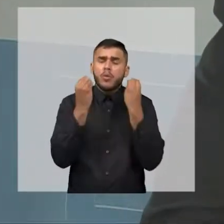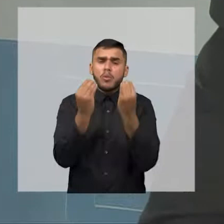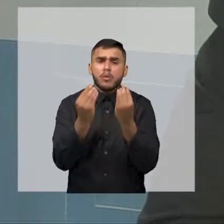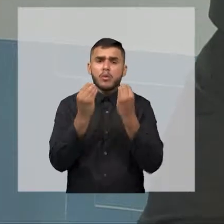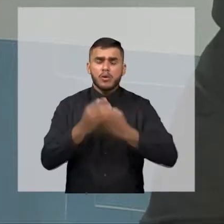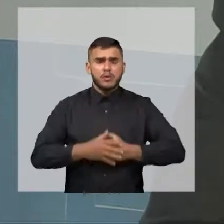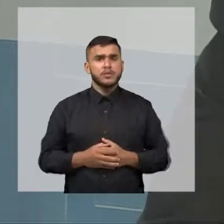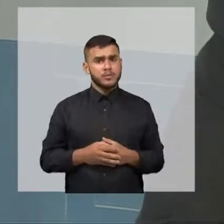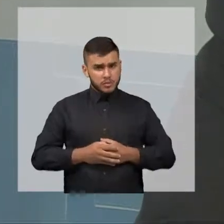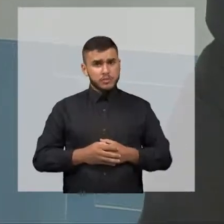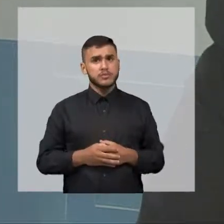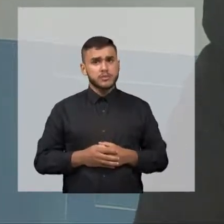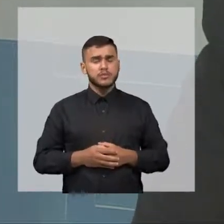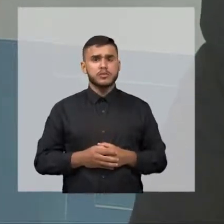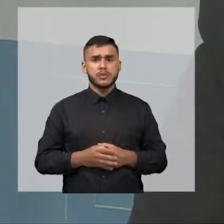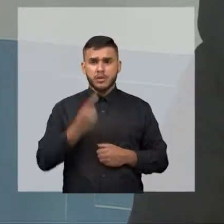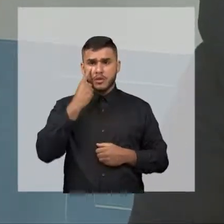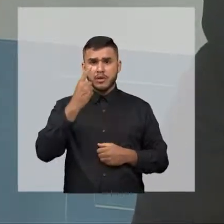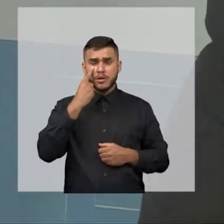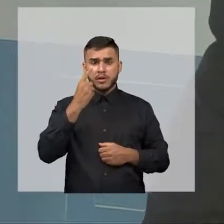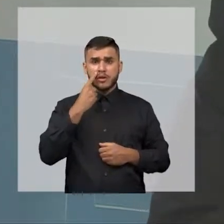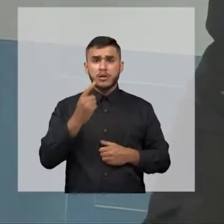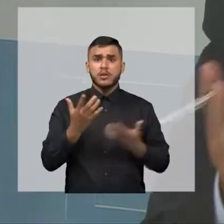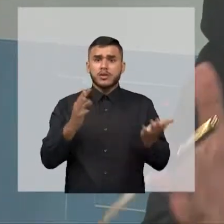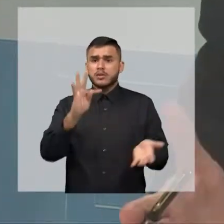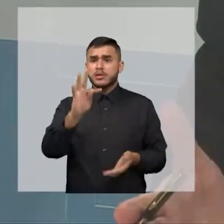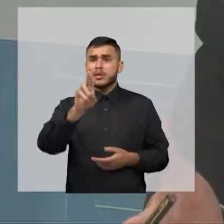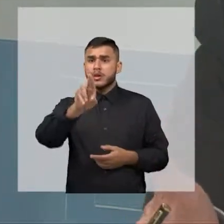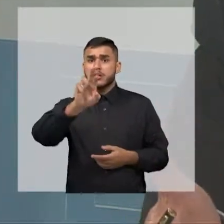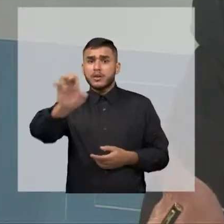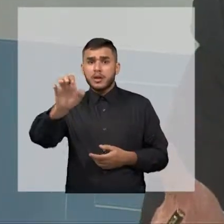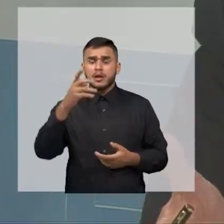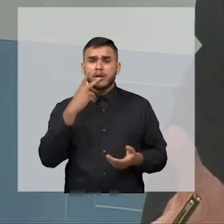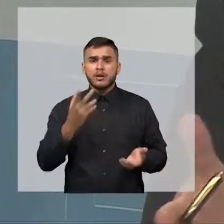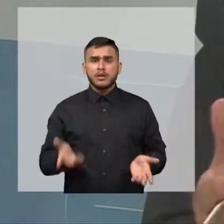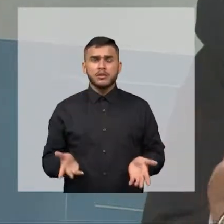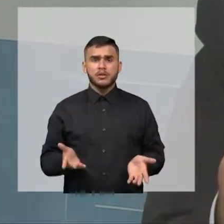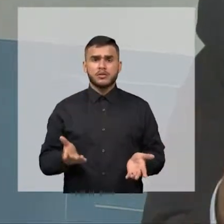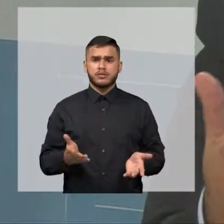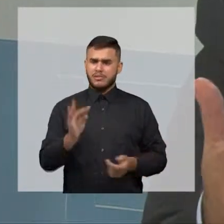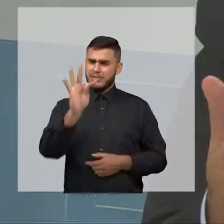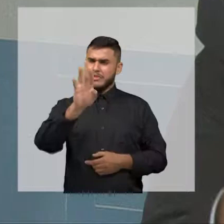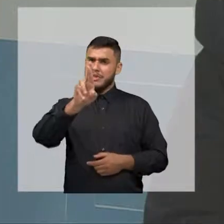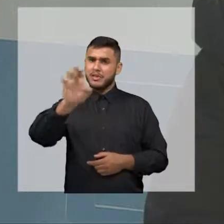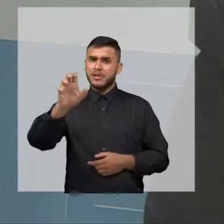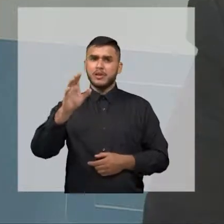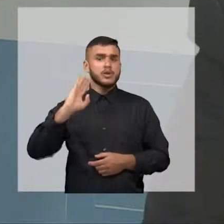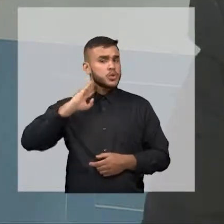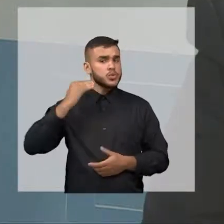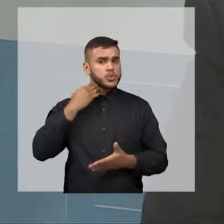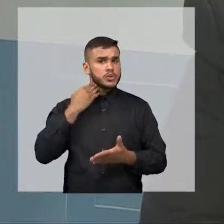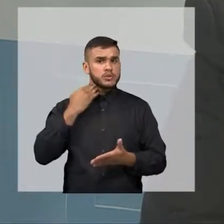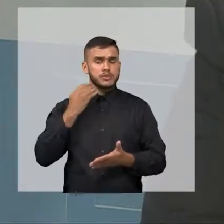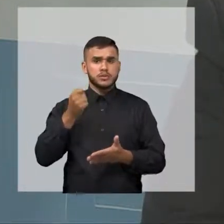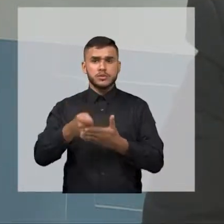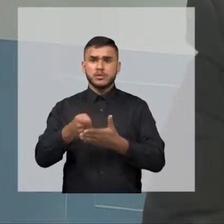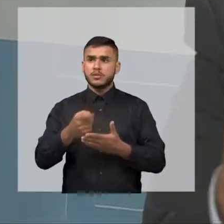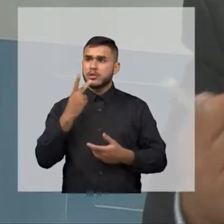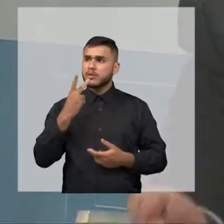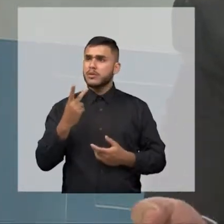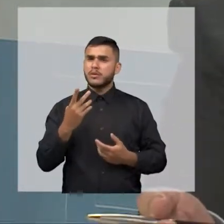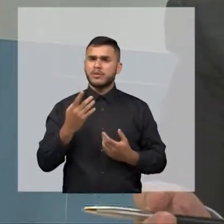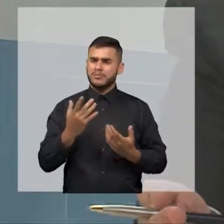mesmo. Como eu critiquei e falei mal do Tribunal Regional Eleitoral do Ceará, porque não é possível. 5-1,